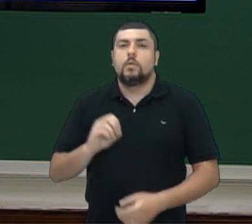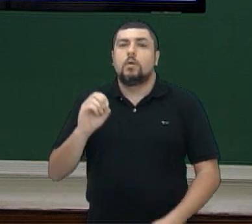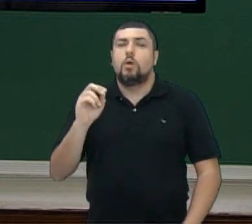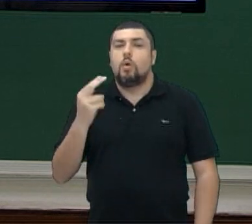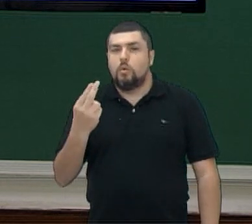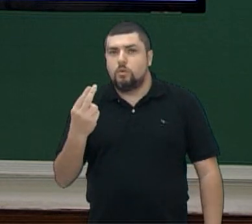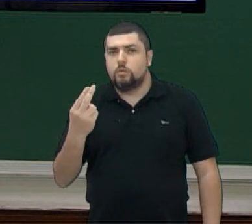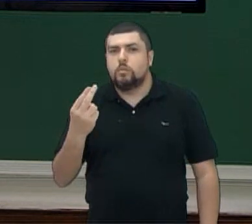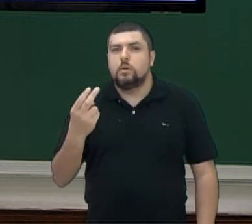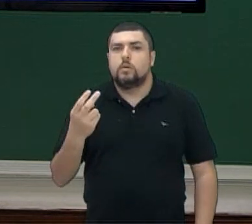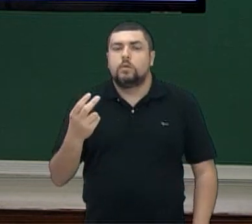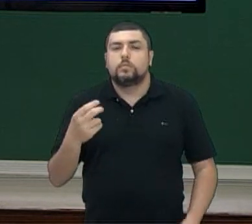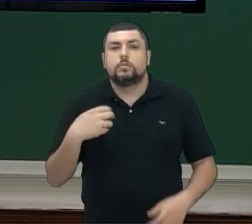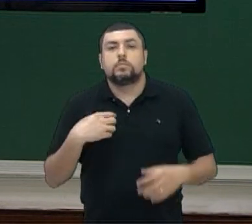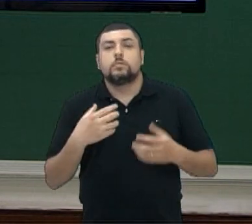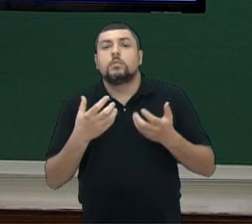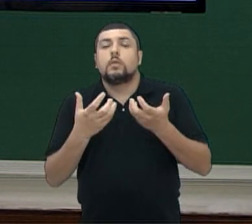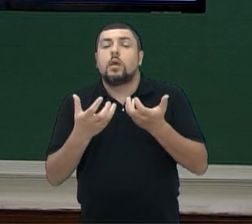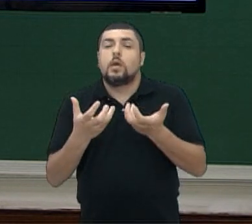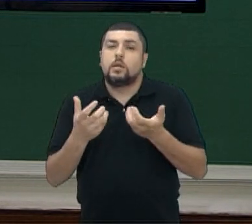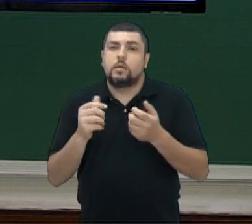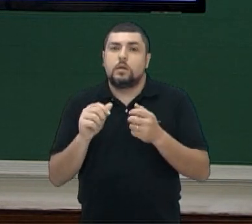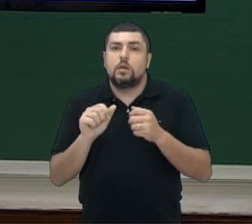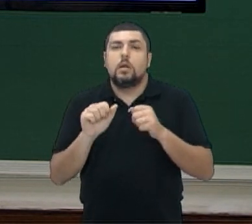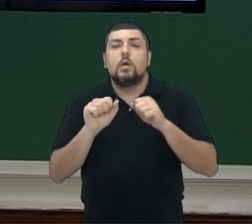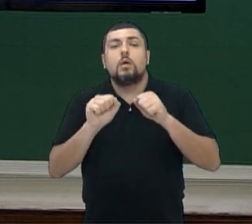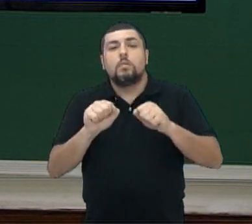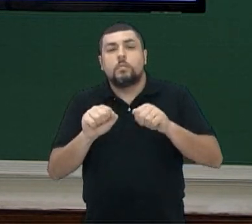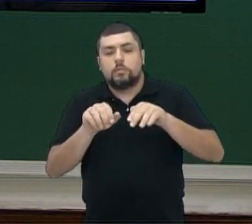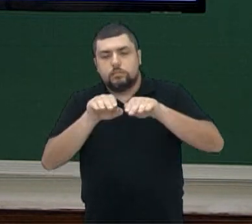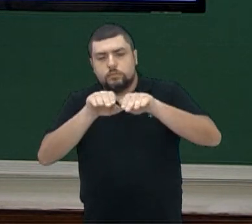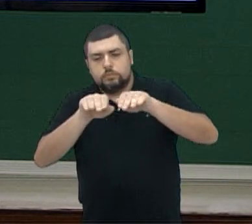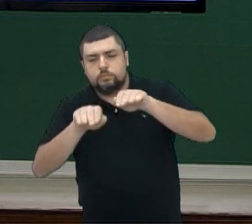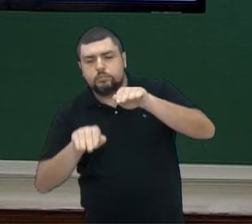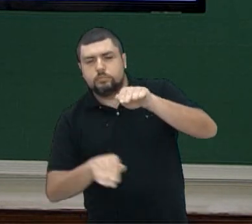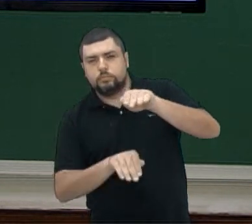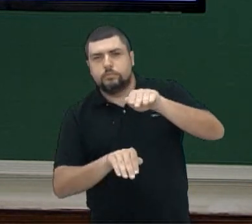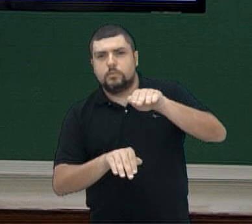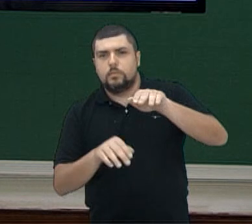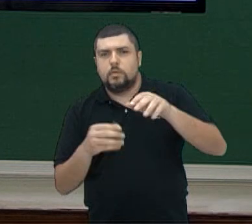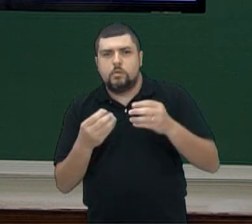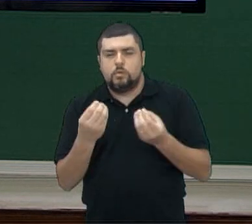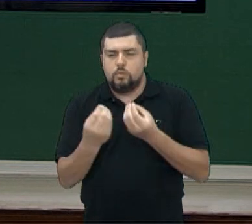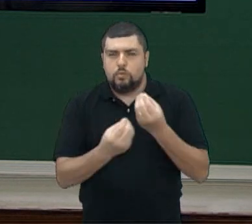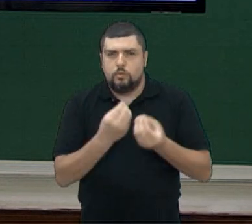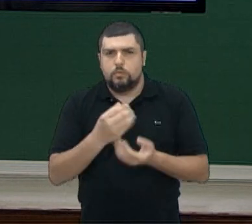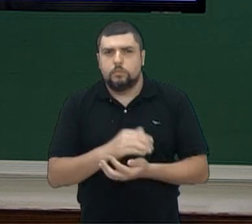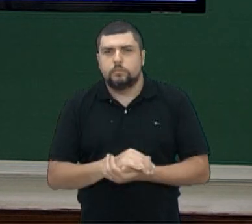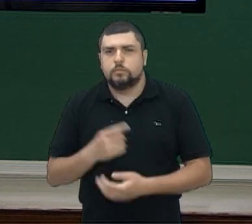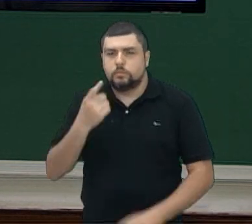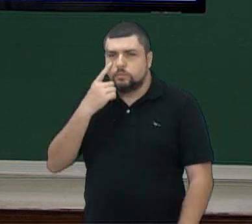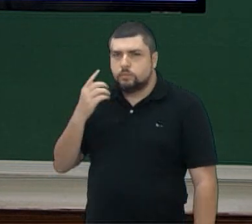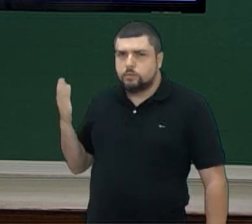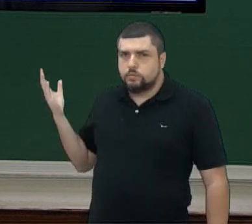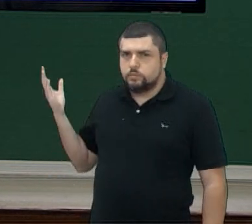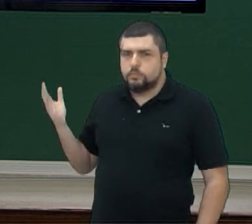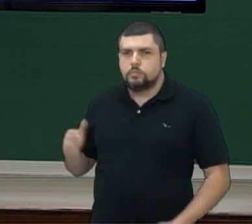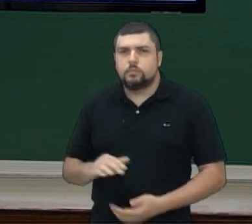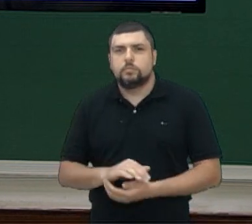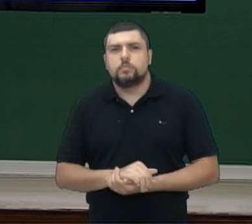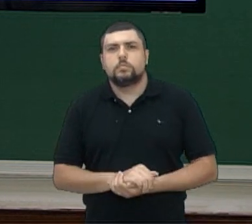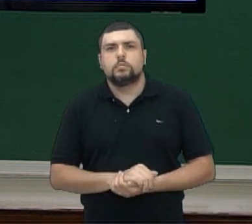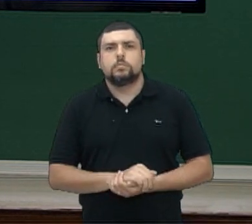Ou, se você quiser, você pode formar o adjetivo de inferioridade. The man wearing a blue shirt was